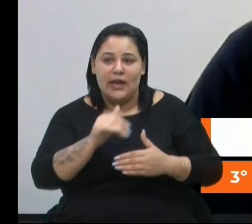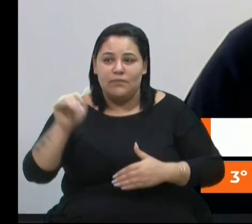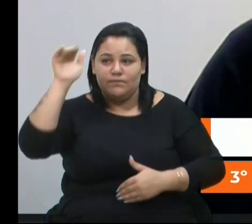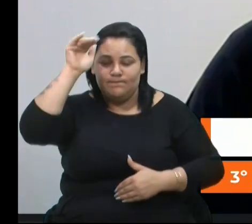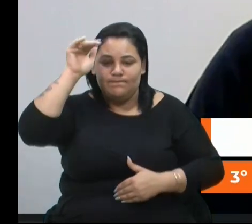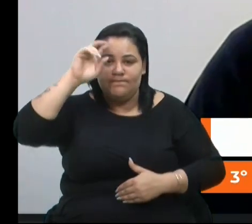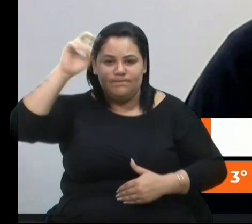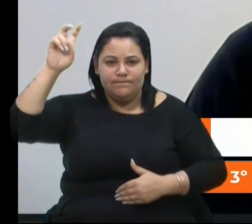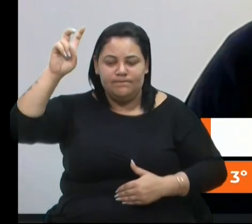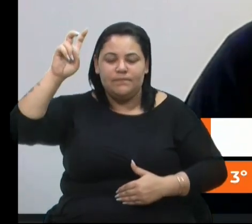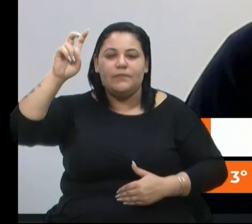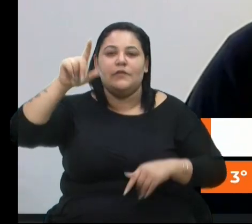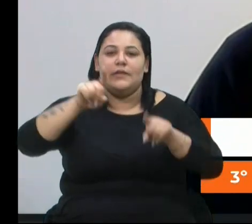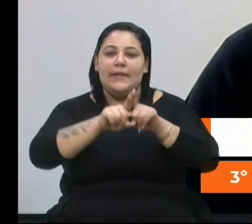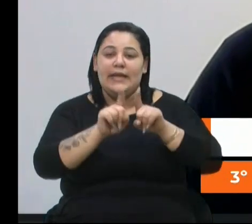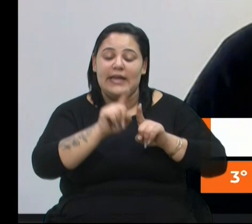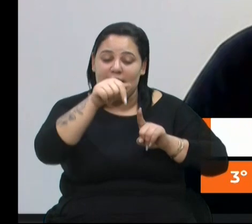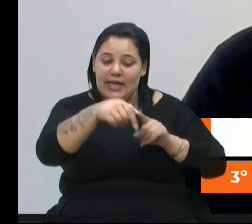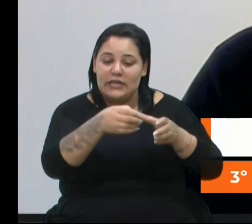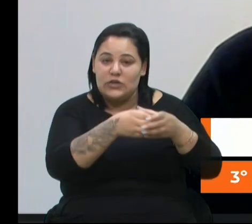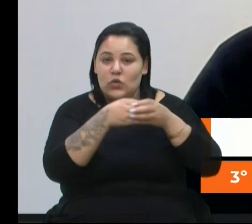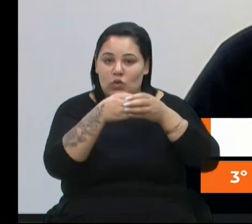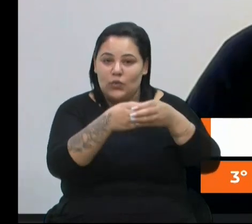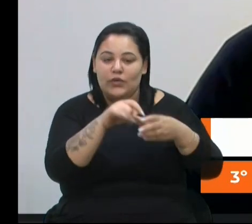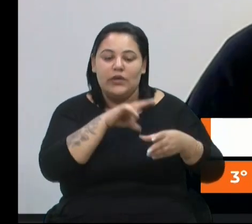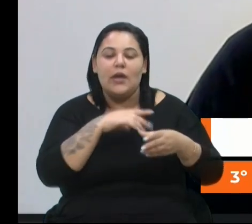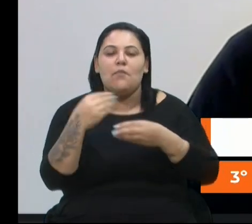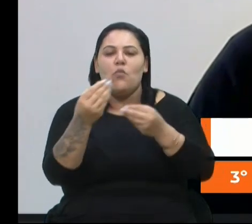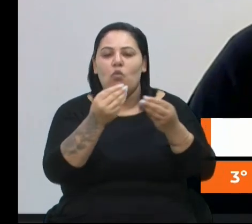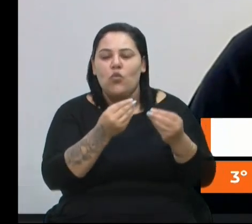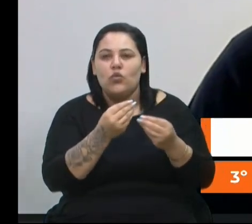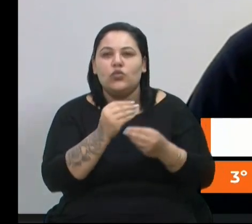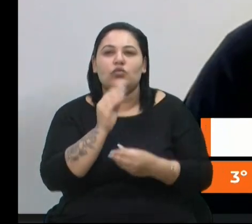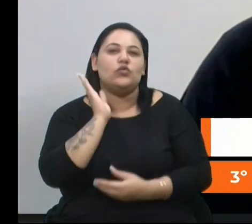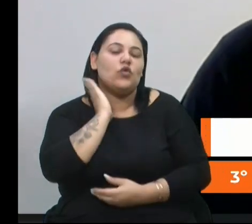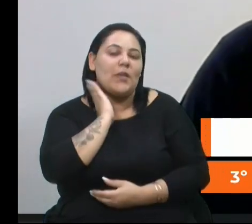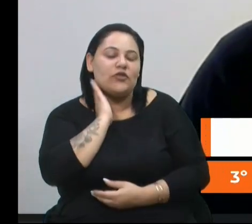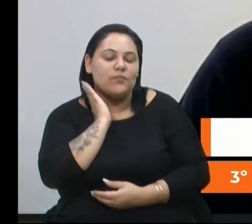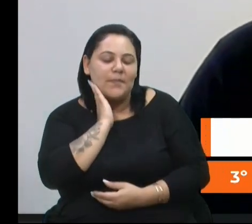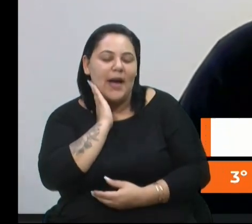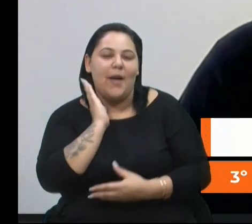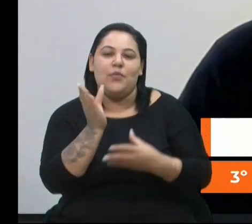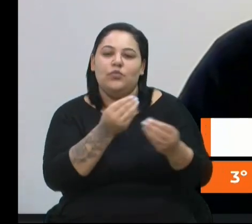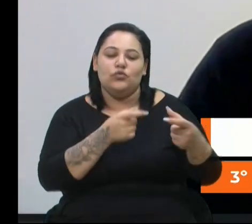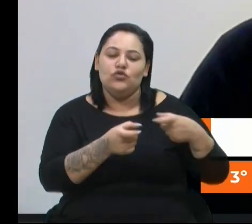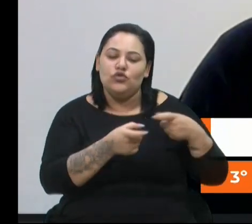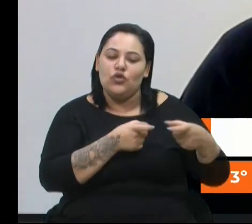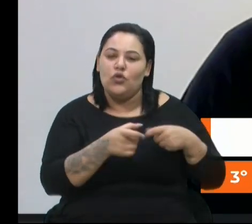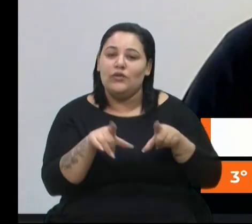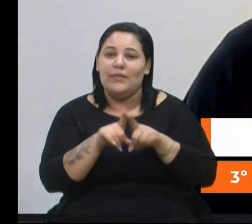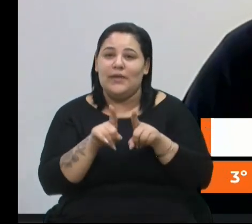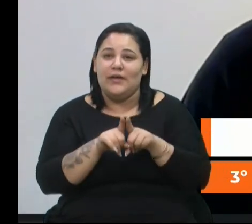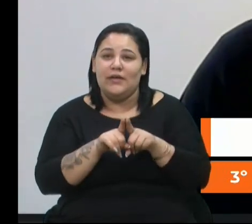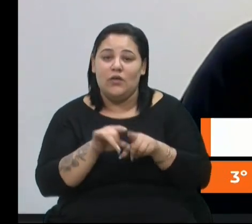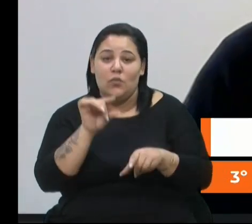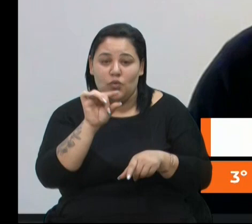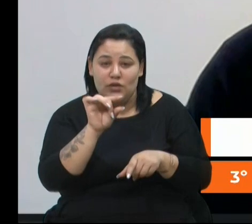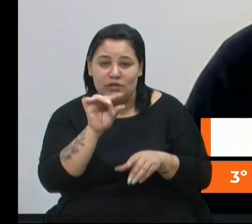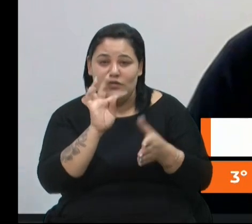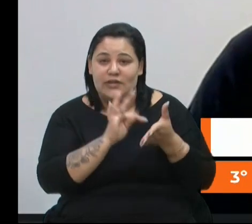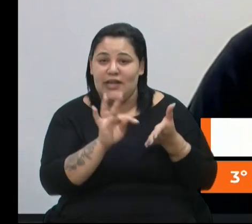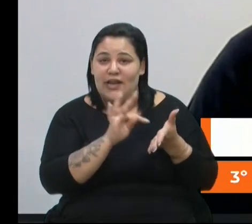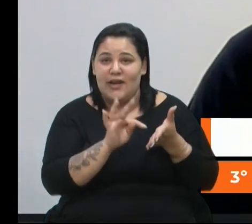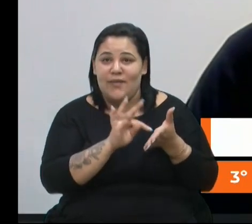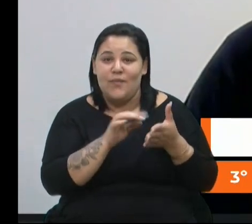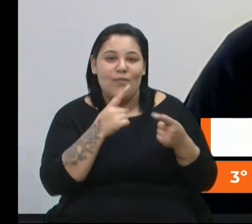habilidades, onde, através de muito diálogo, jogos e um pouquinho de teoria, porque eles não